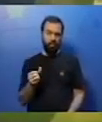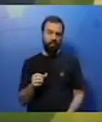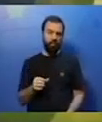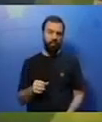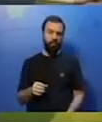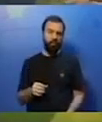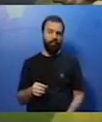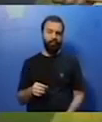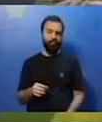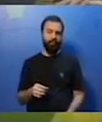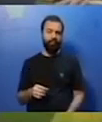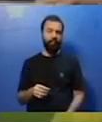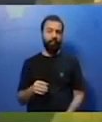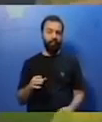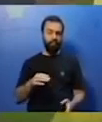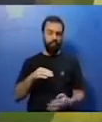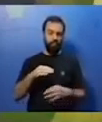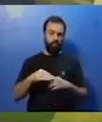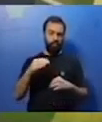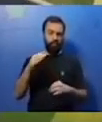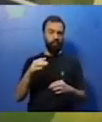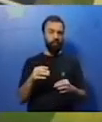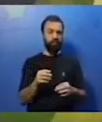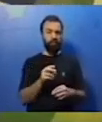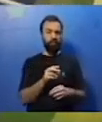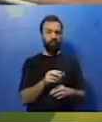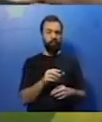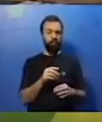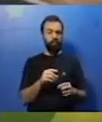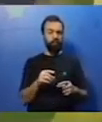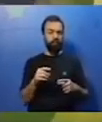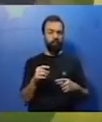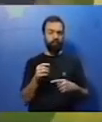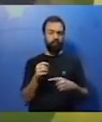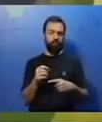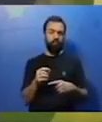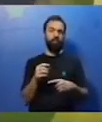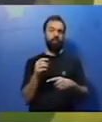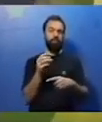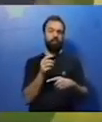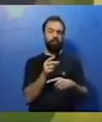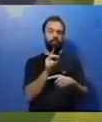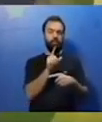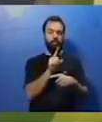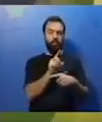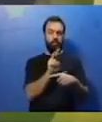faço? Pego o maior, divide pelo menor.